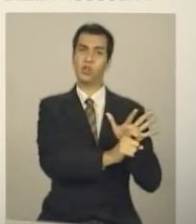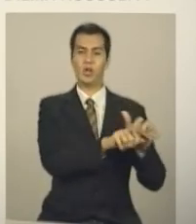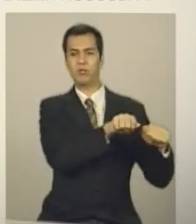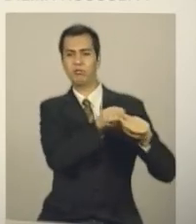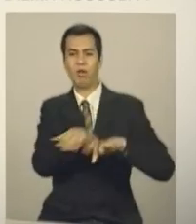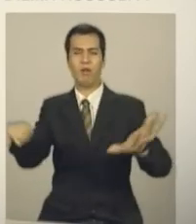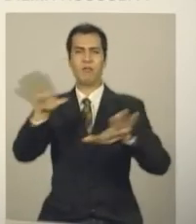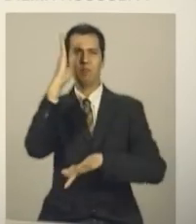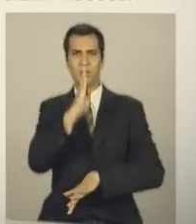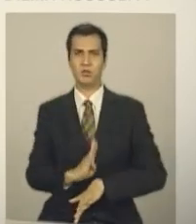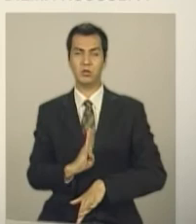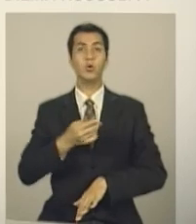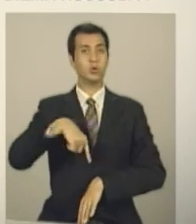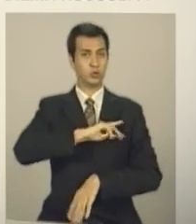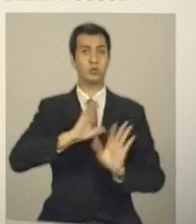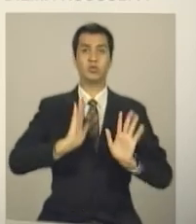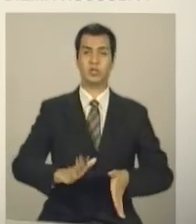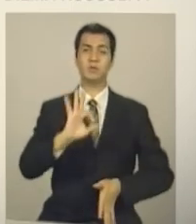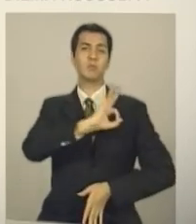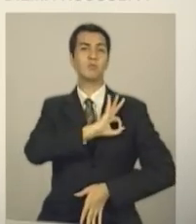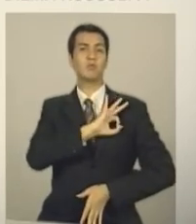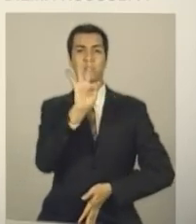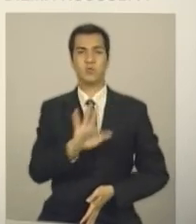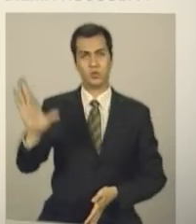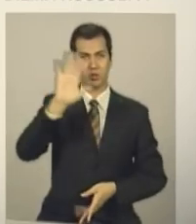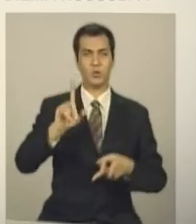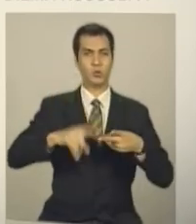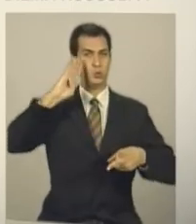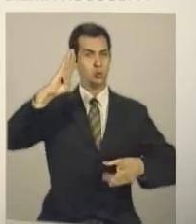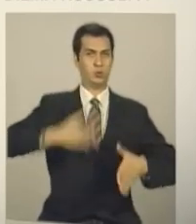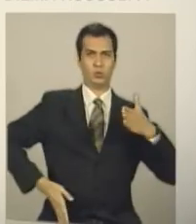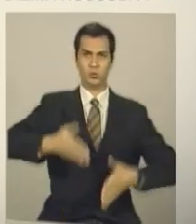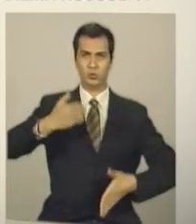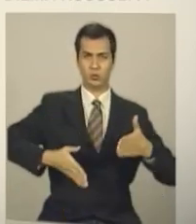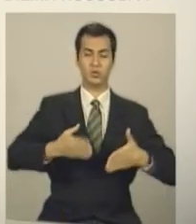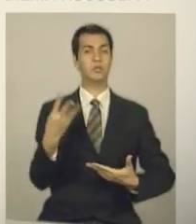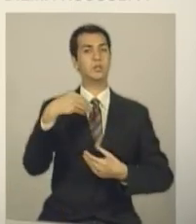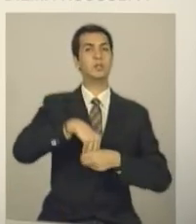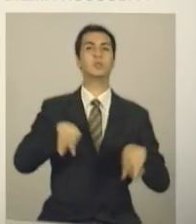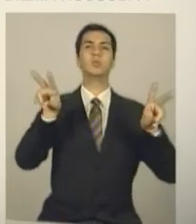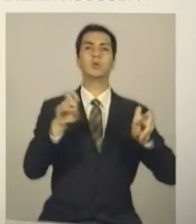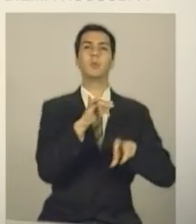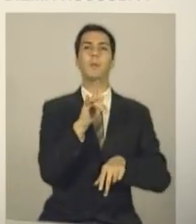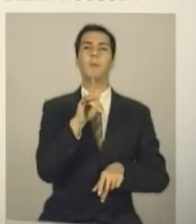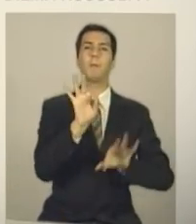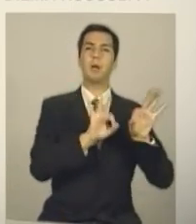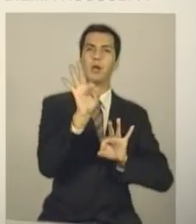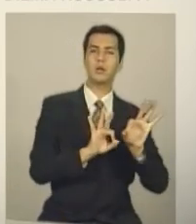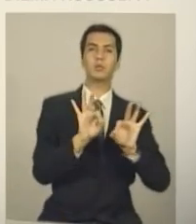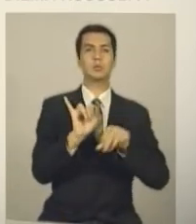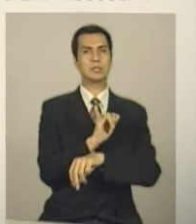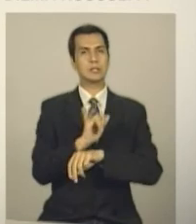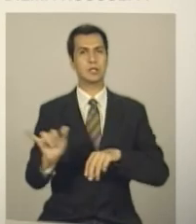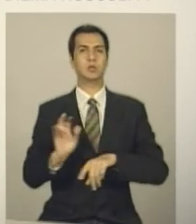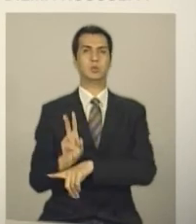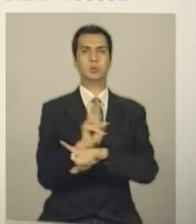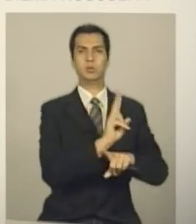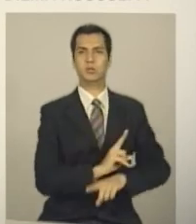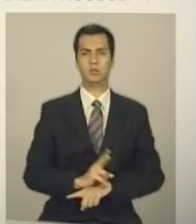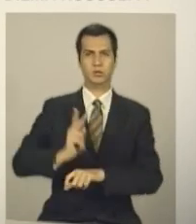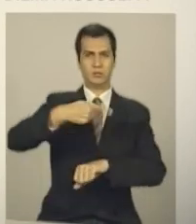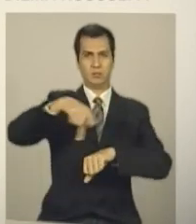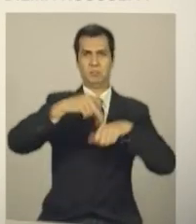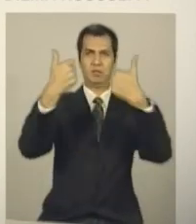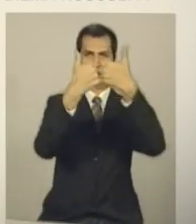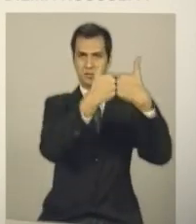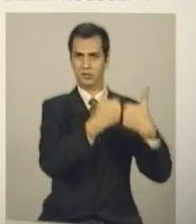operações da polícia federal e das Forças Armadas no nosso plano estratégico de fronteiras de Junho quando lançamos